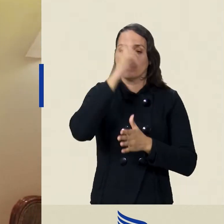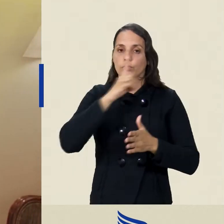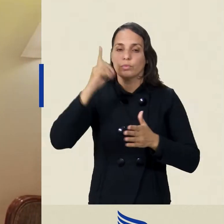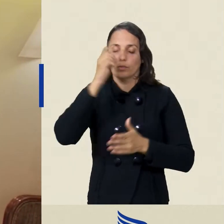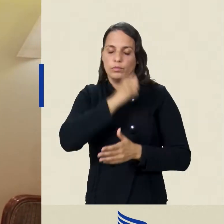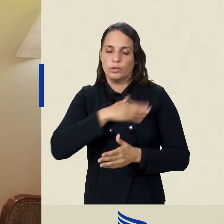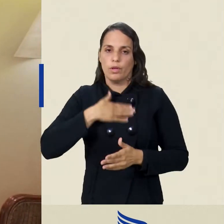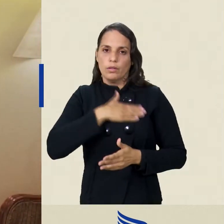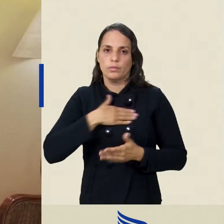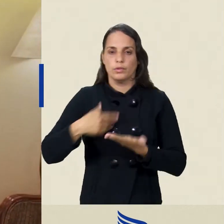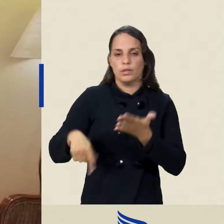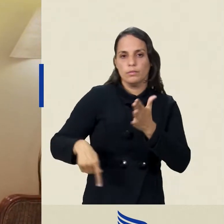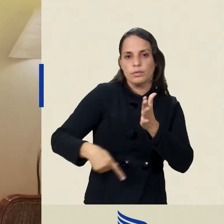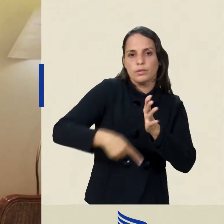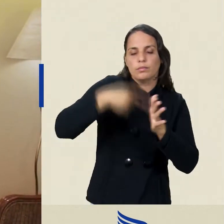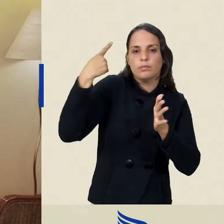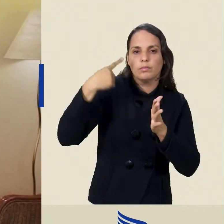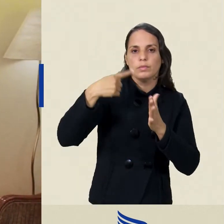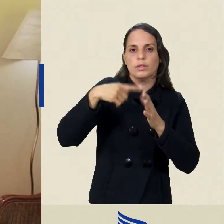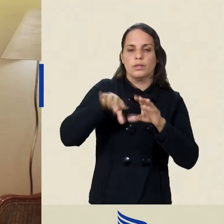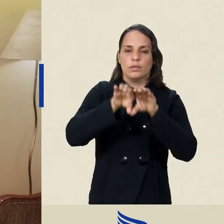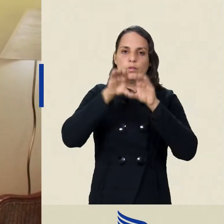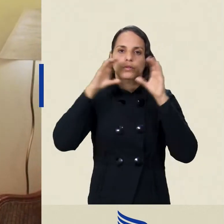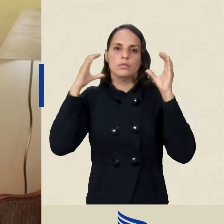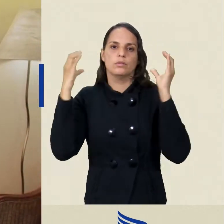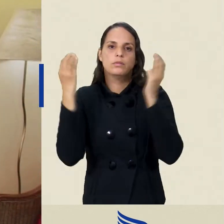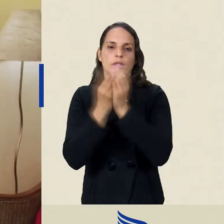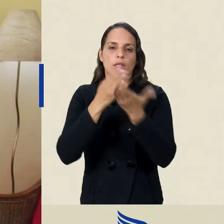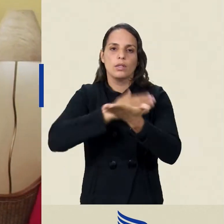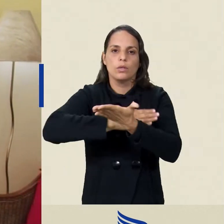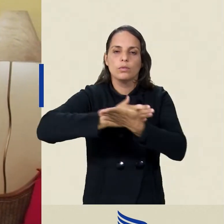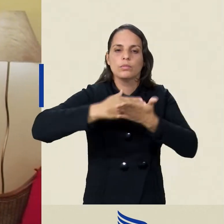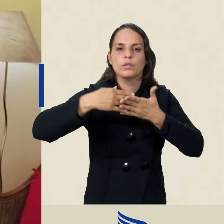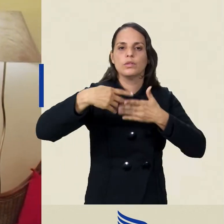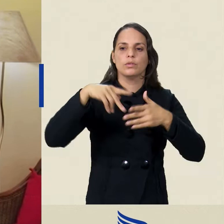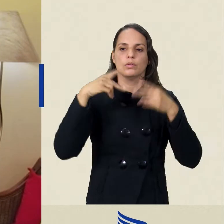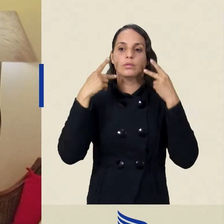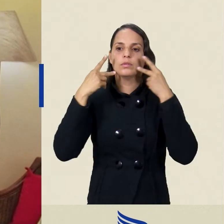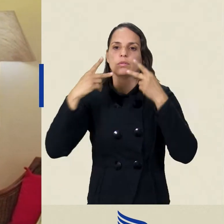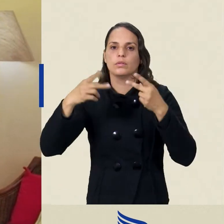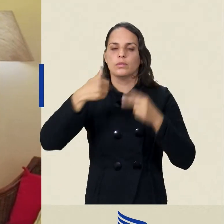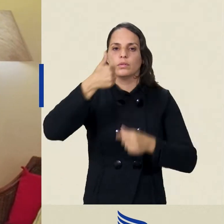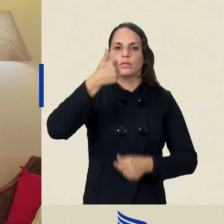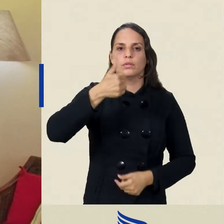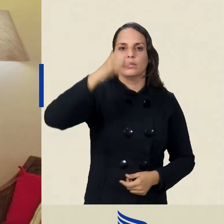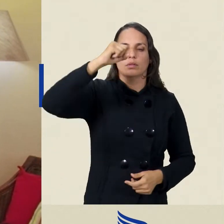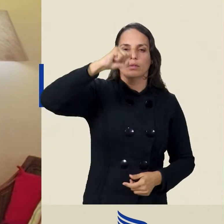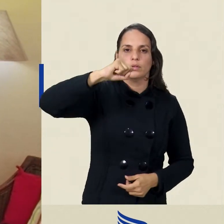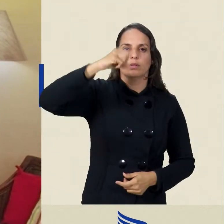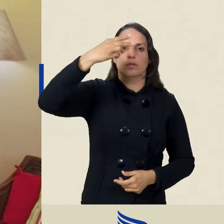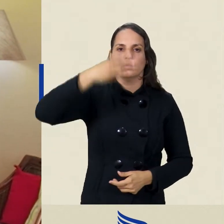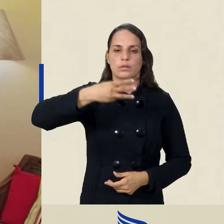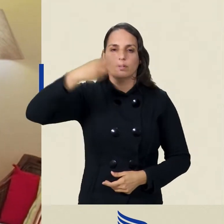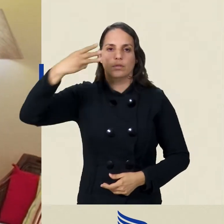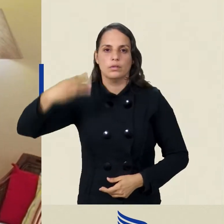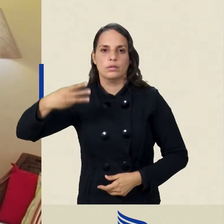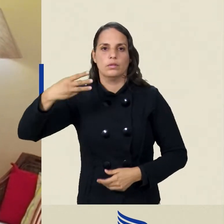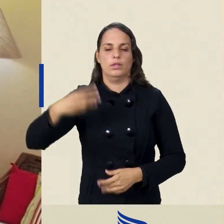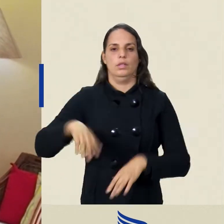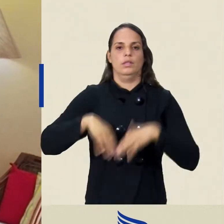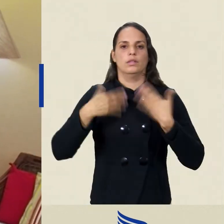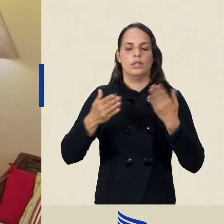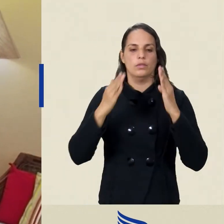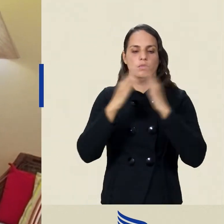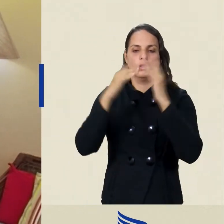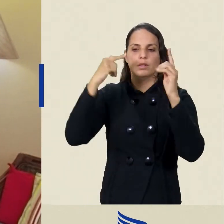conferência pública. Iniciou oficialmente sua pregação em 1833, quando recebeu da Igreja Batista, da qual era membro, uma